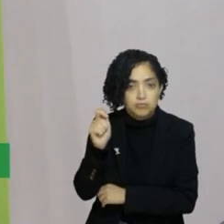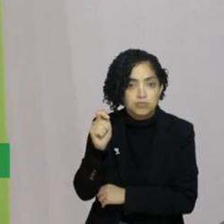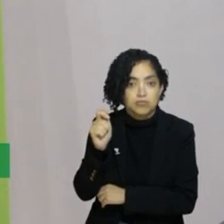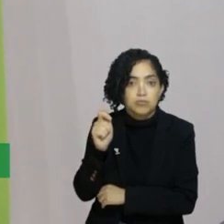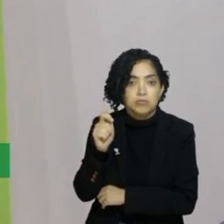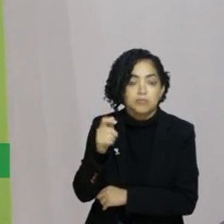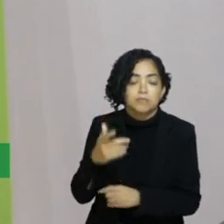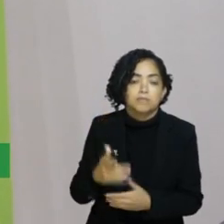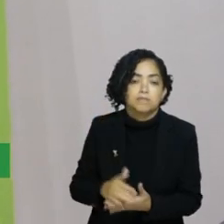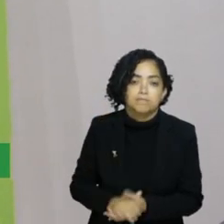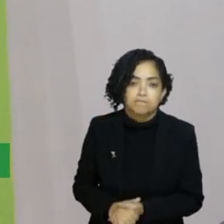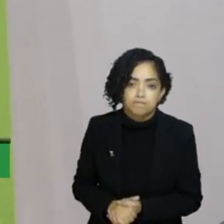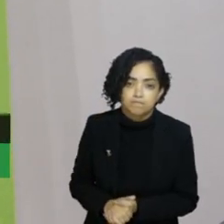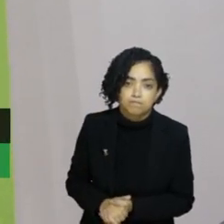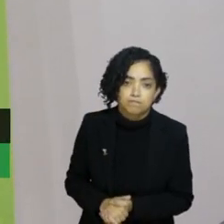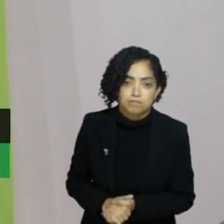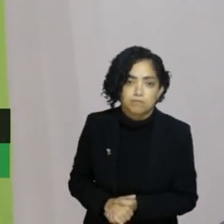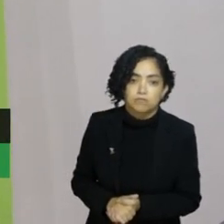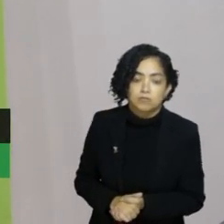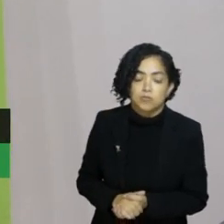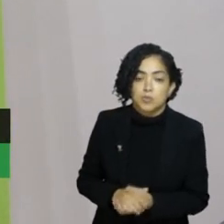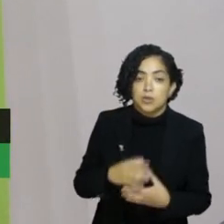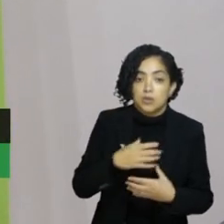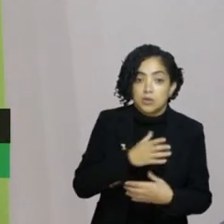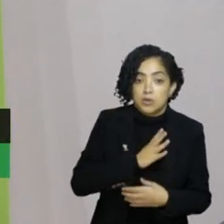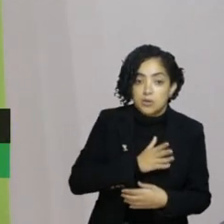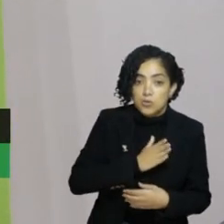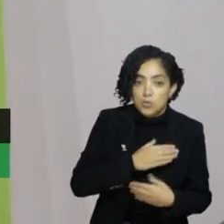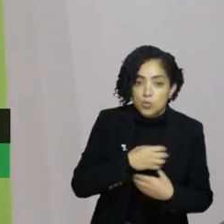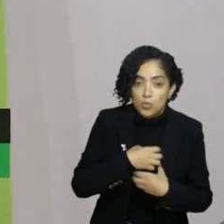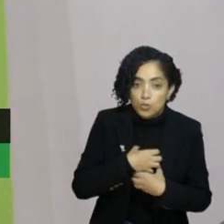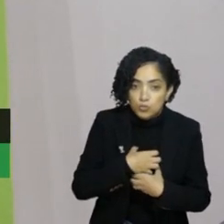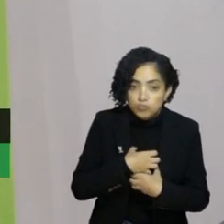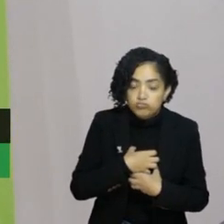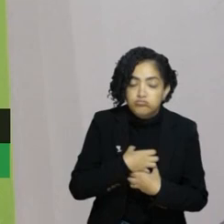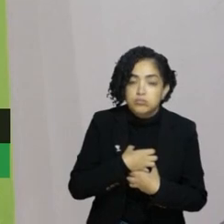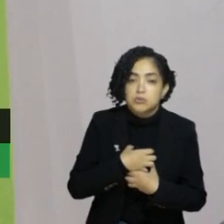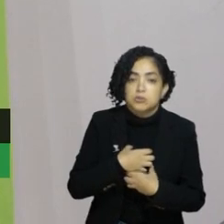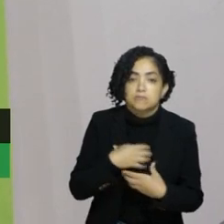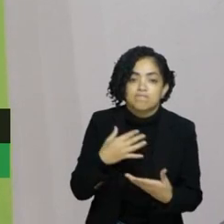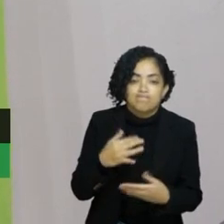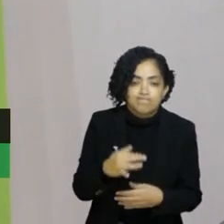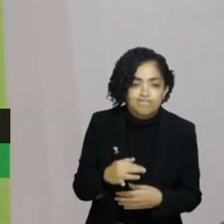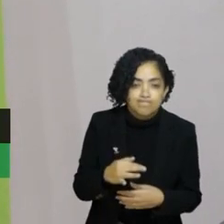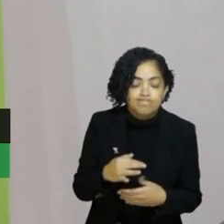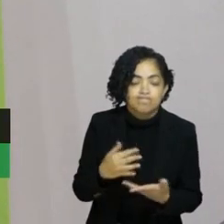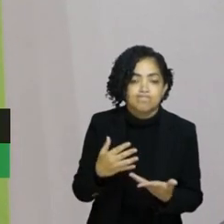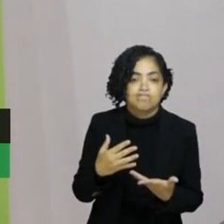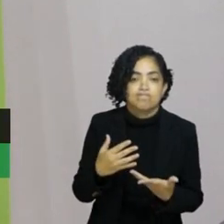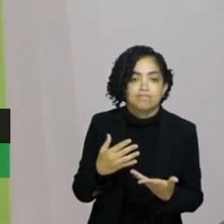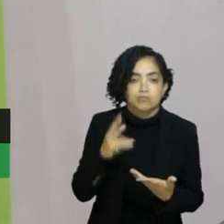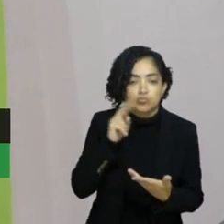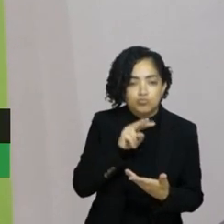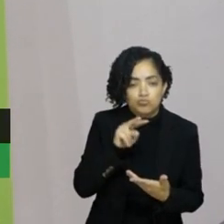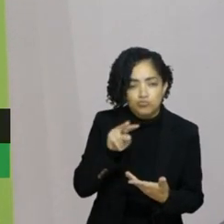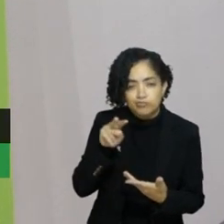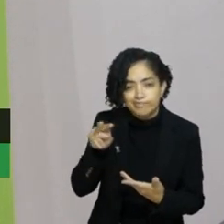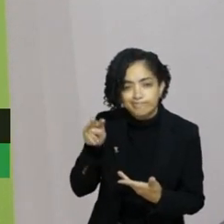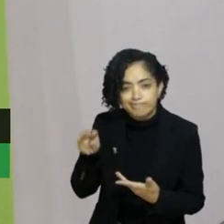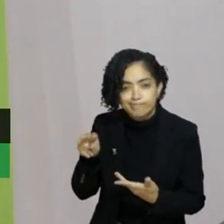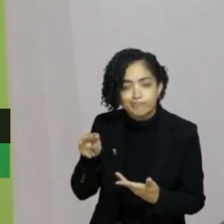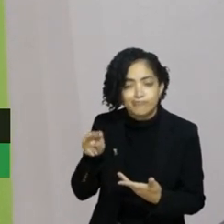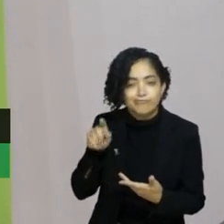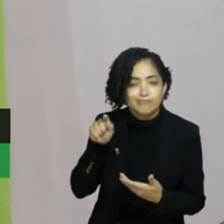país. Um coração doendo, é verdade, por tudo que eu vi no estado